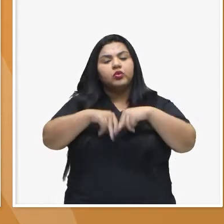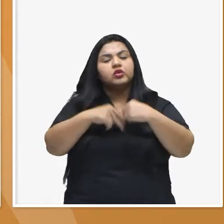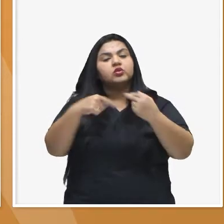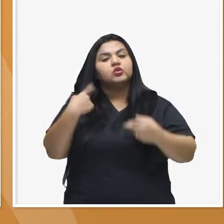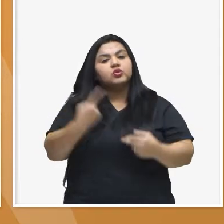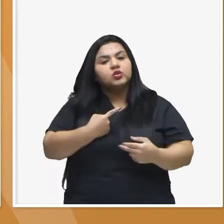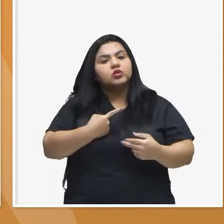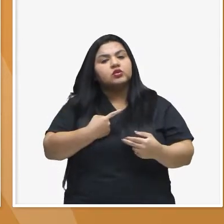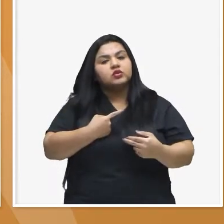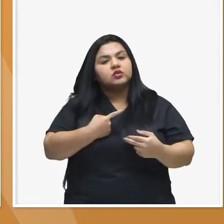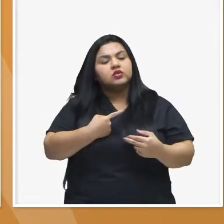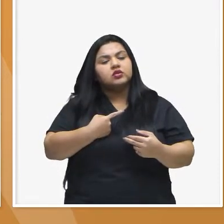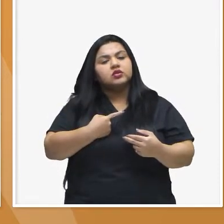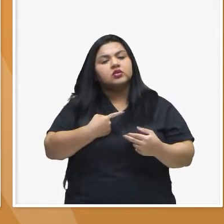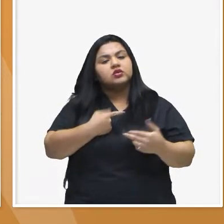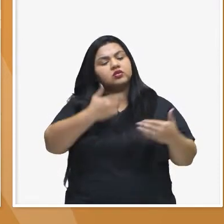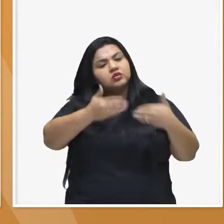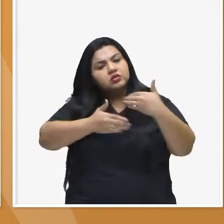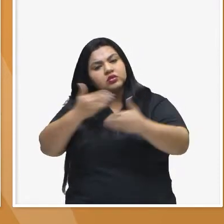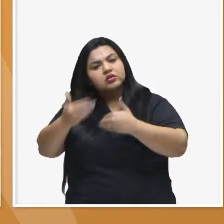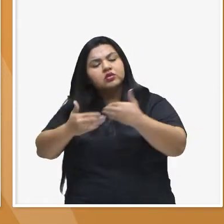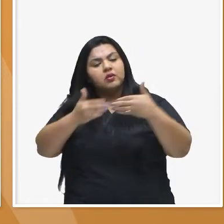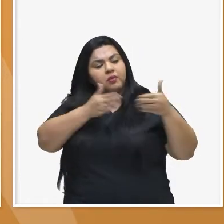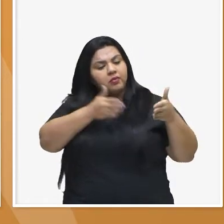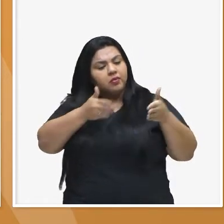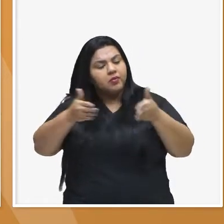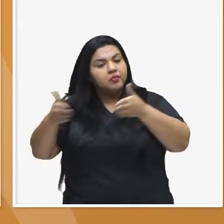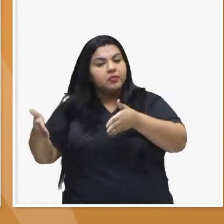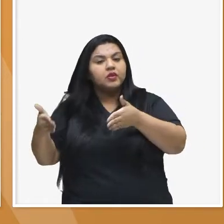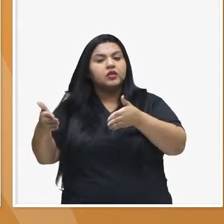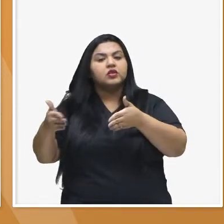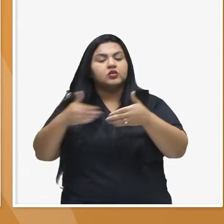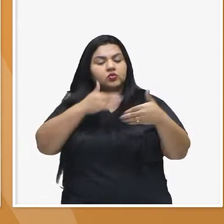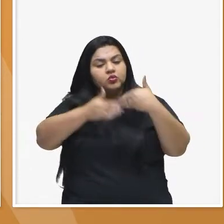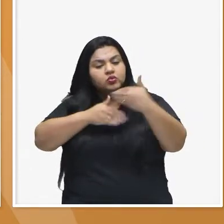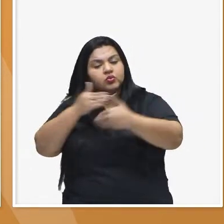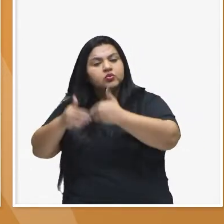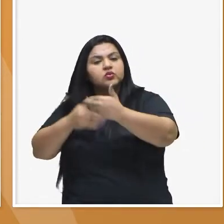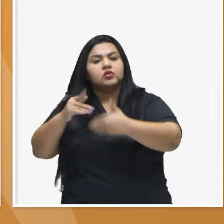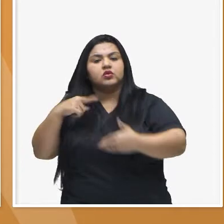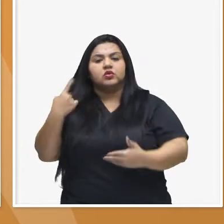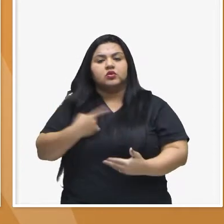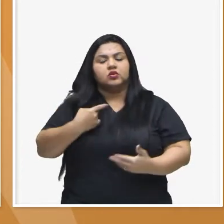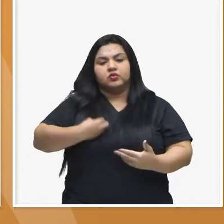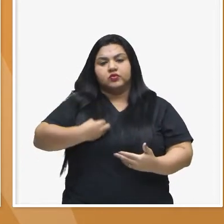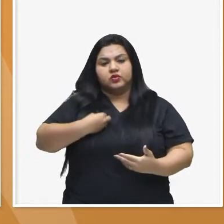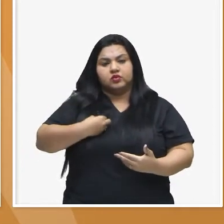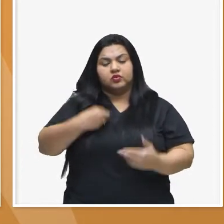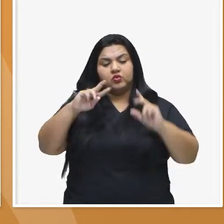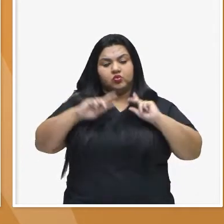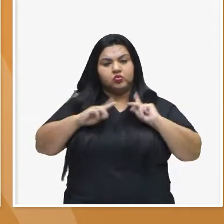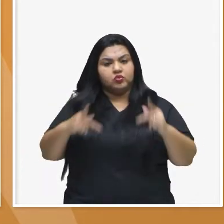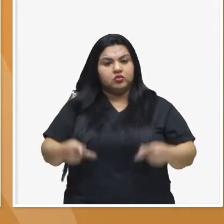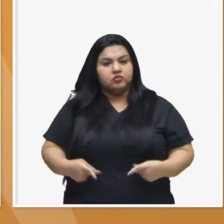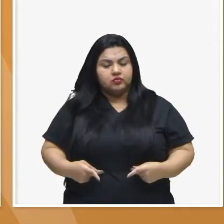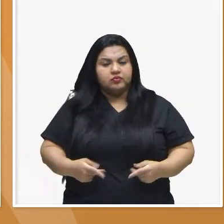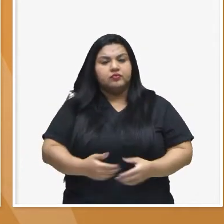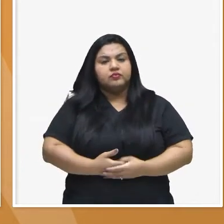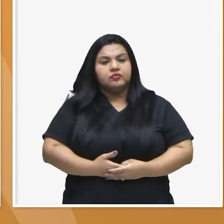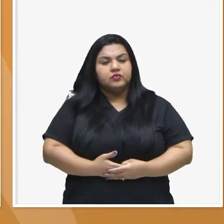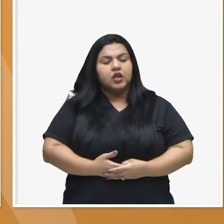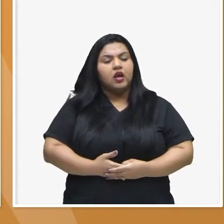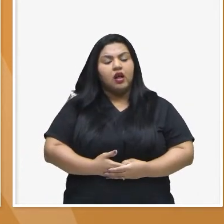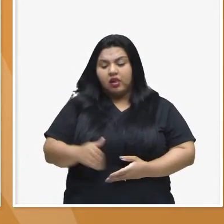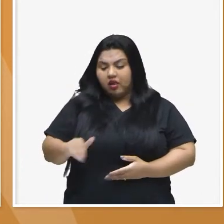buscamos, né, e seguimos toda uma etapa de desenvolvimento, né, na nossa vida como ser humano, né? Desde